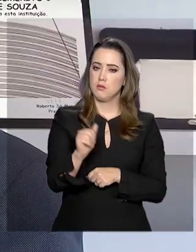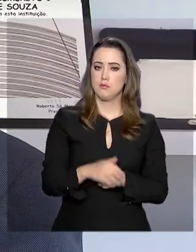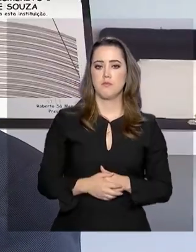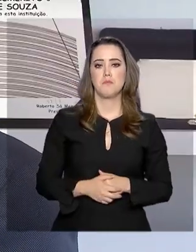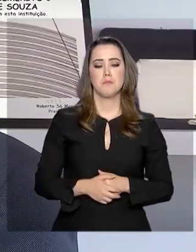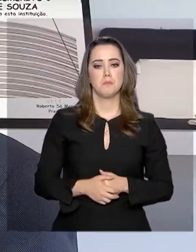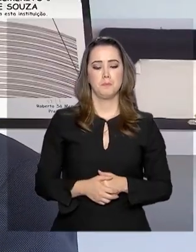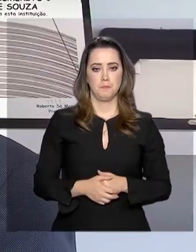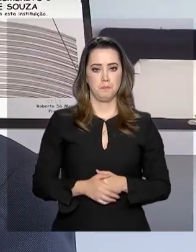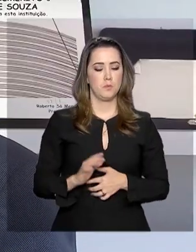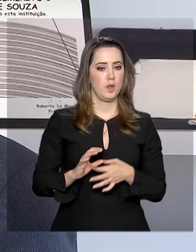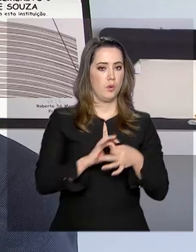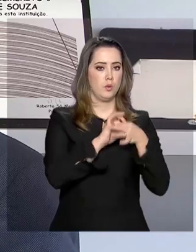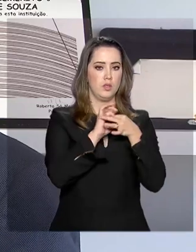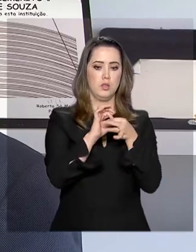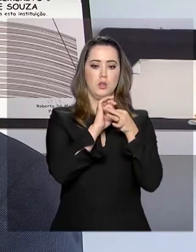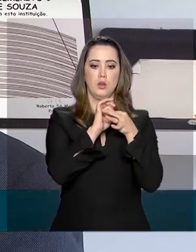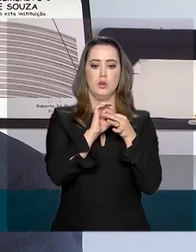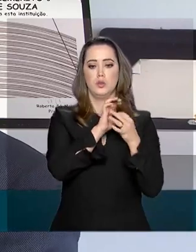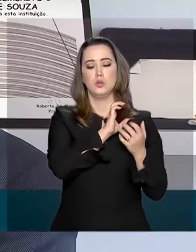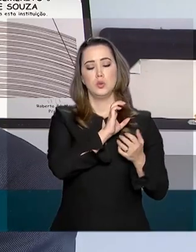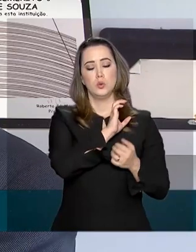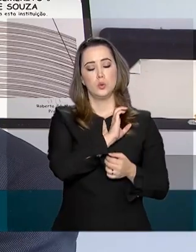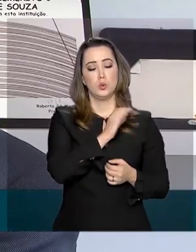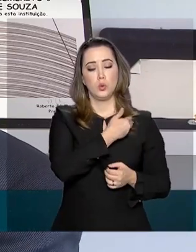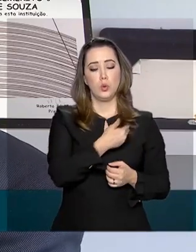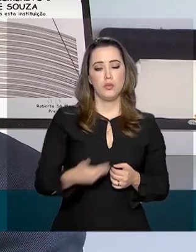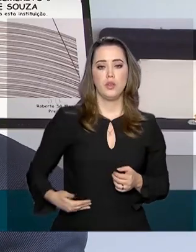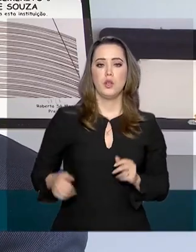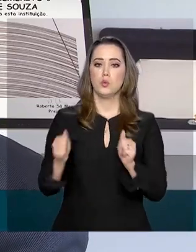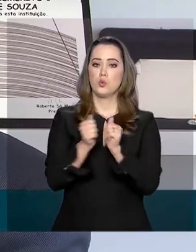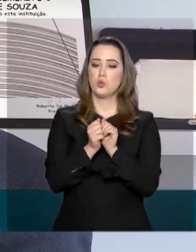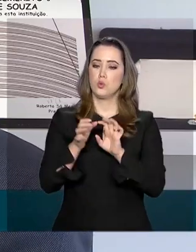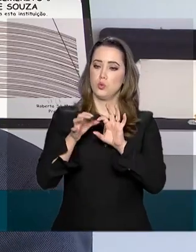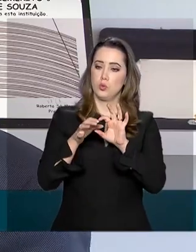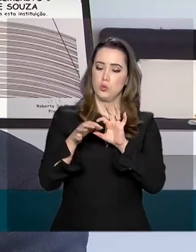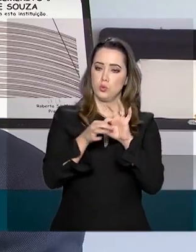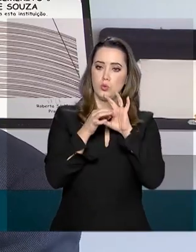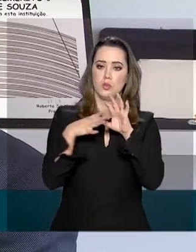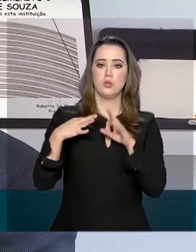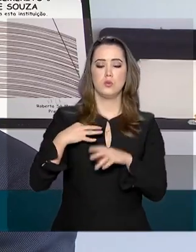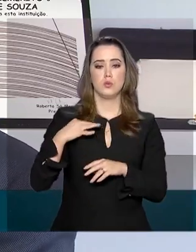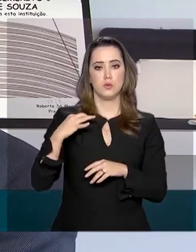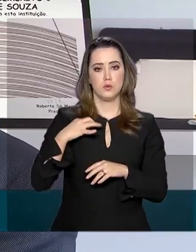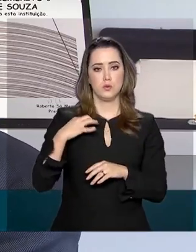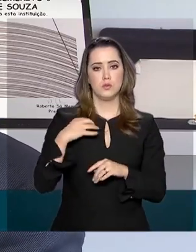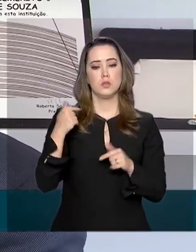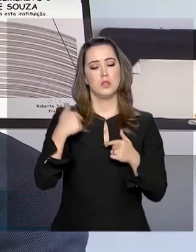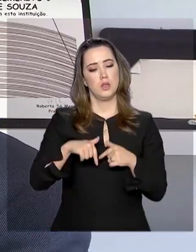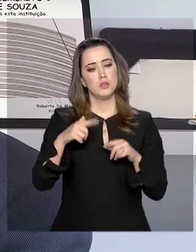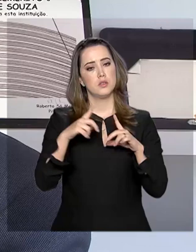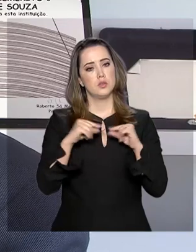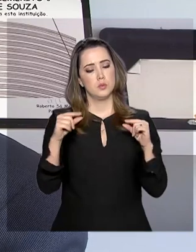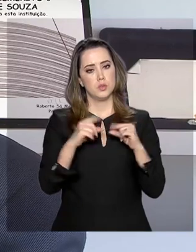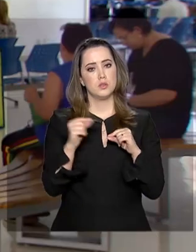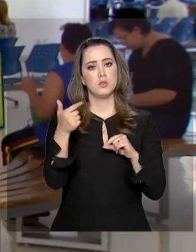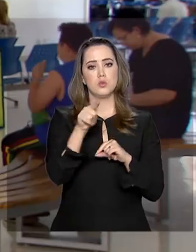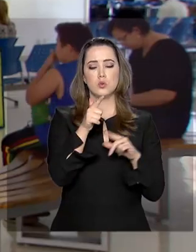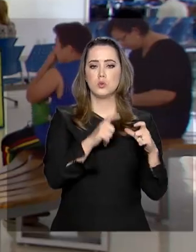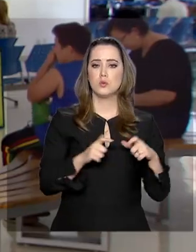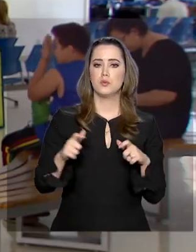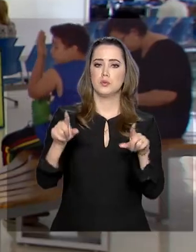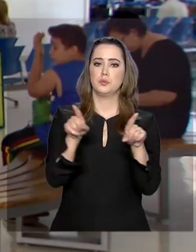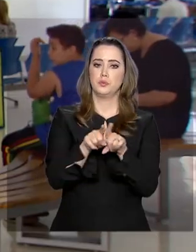do Estado com a sociedade, com os voluntários, para atender as crianças, não só de Brasília, mas de vários outros estados.